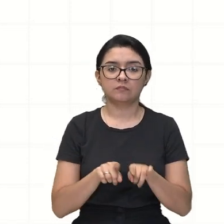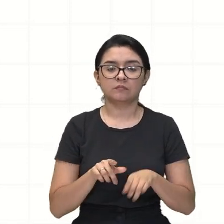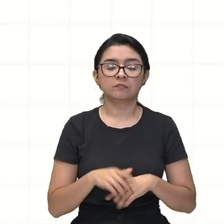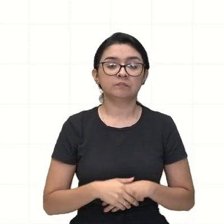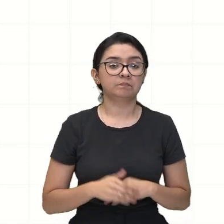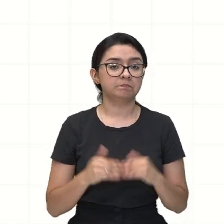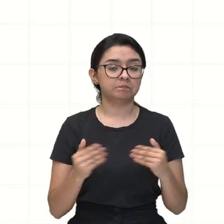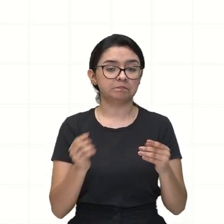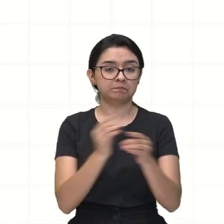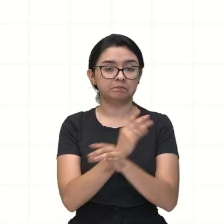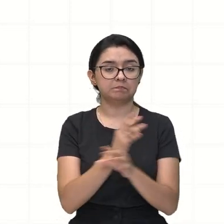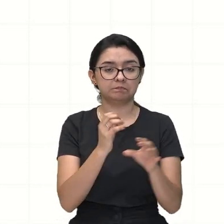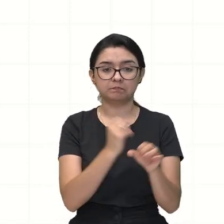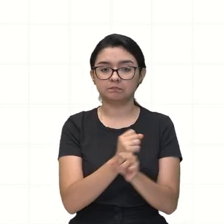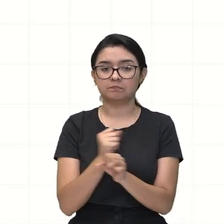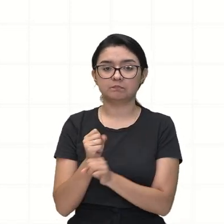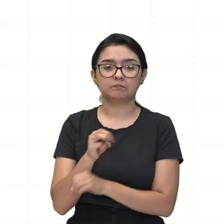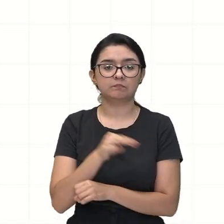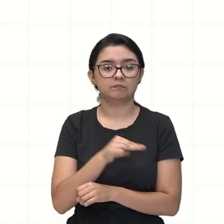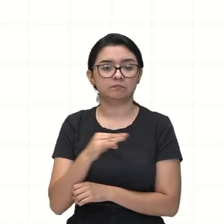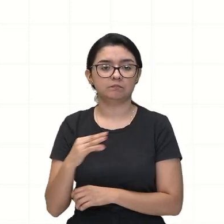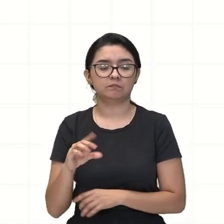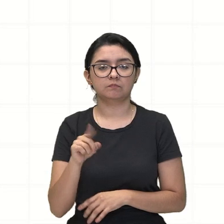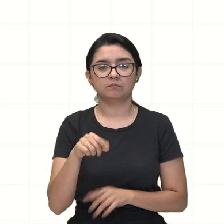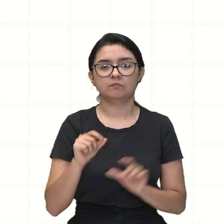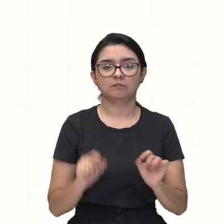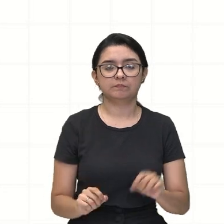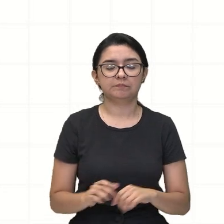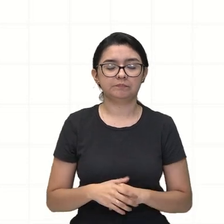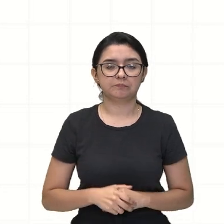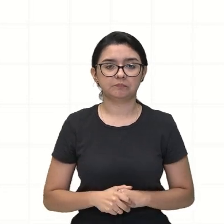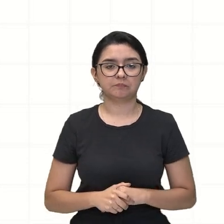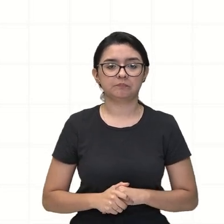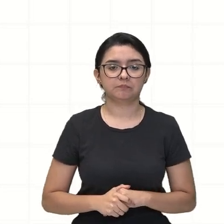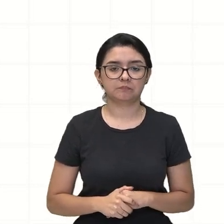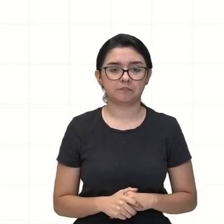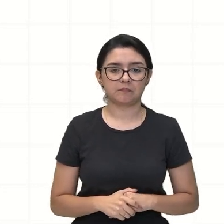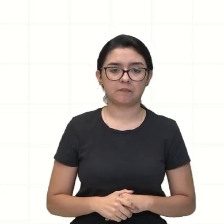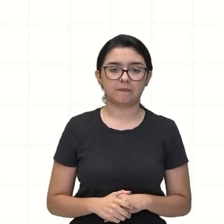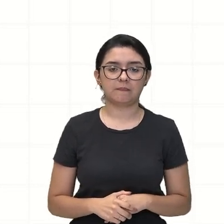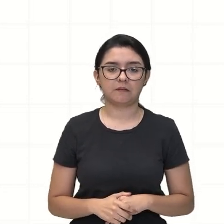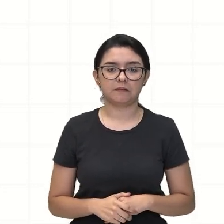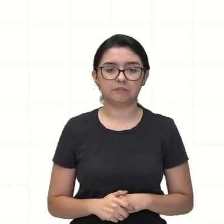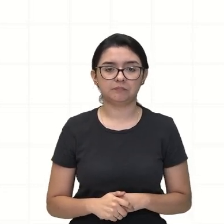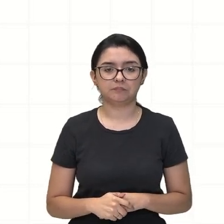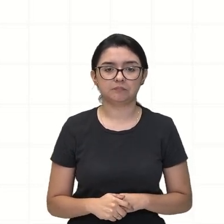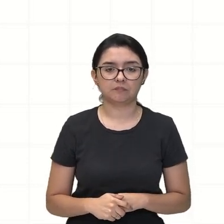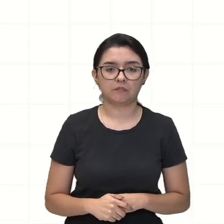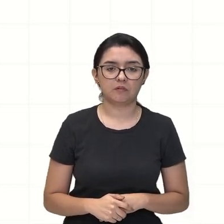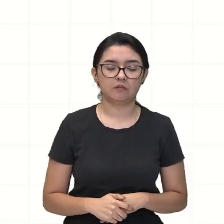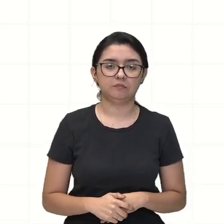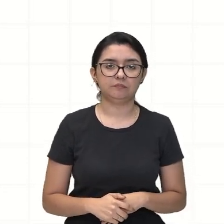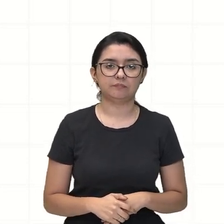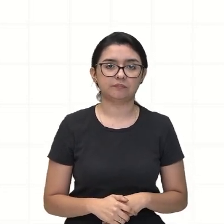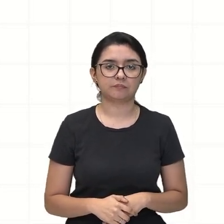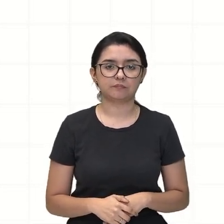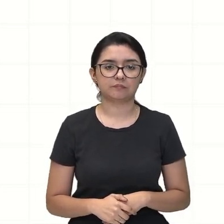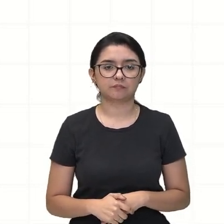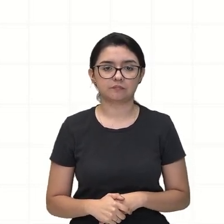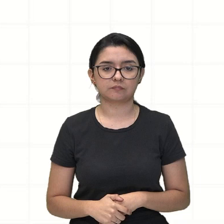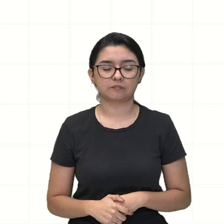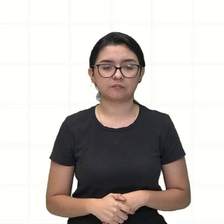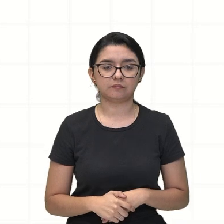Então, a questão do MMC aqui é caso, né, mais do que